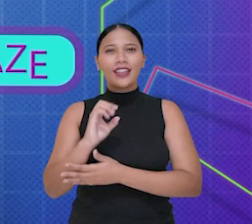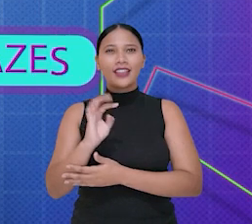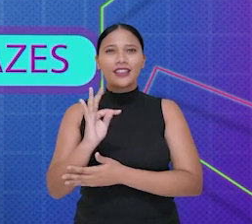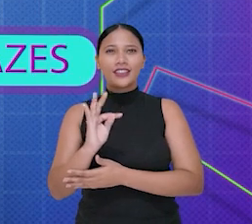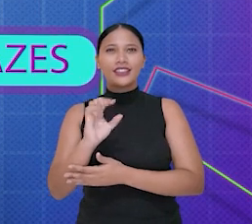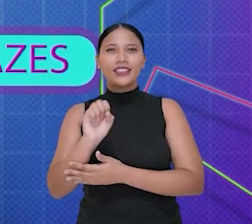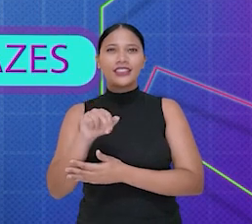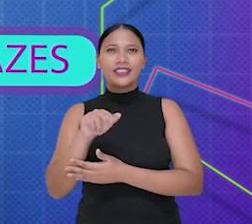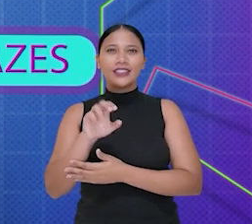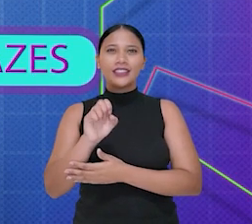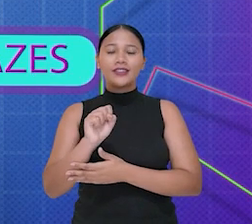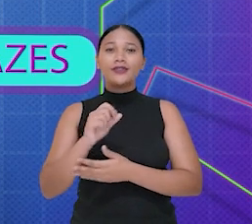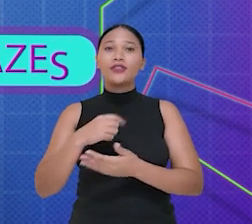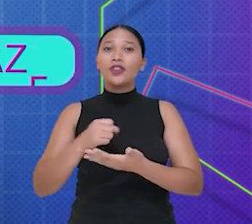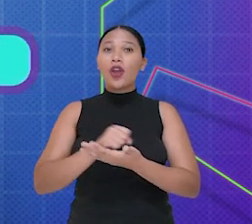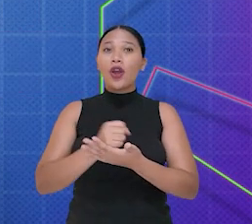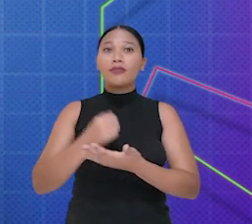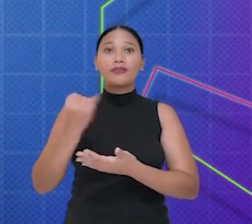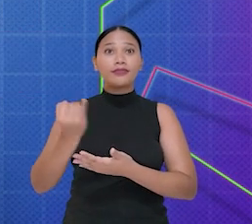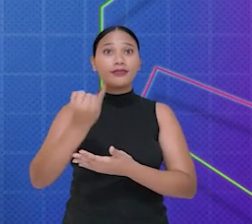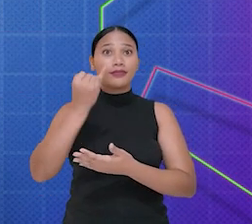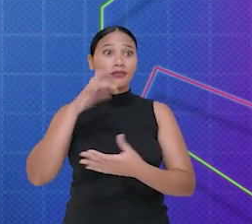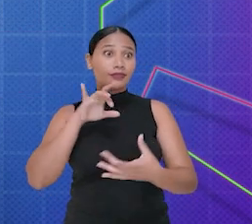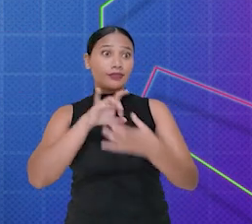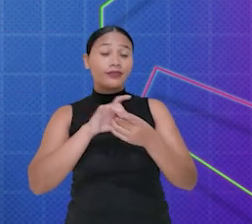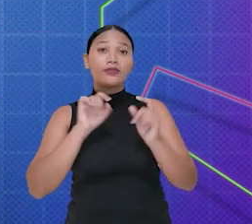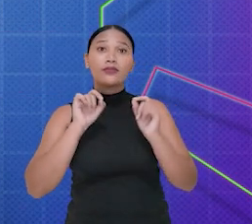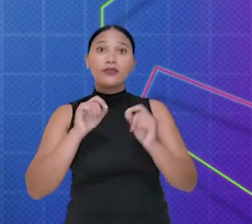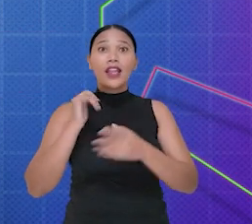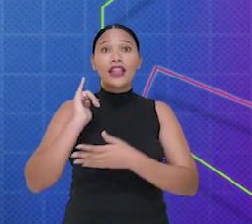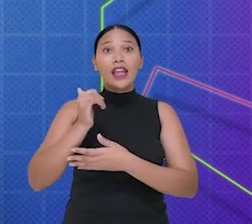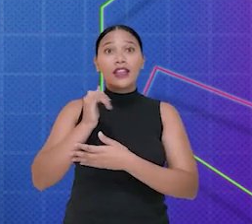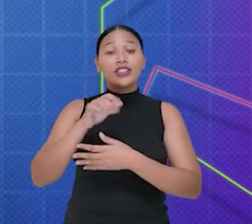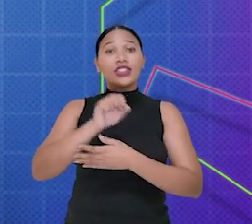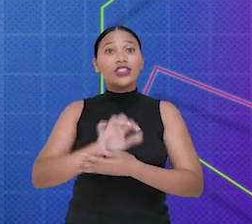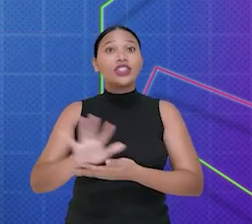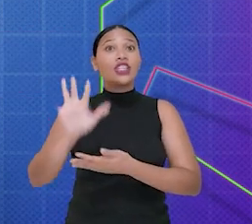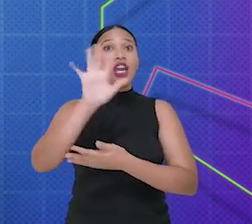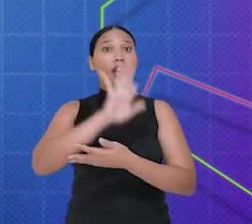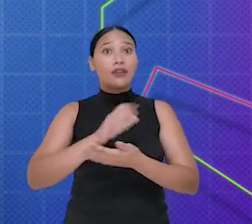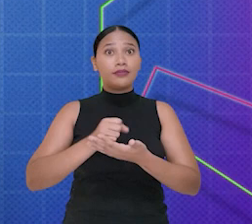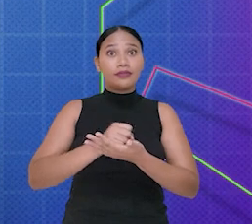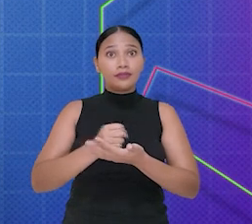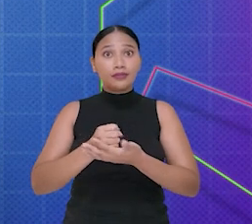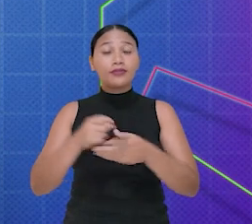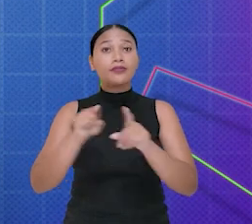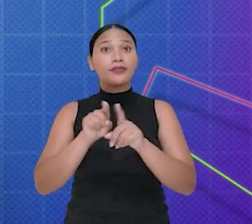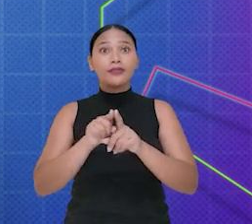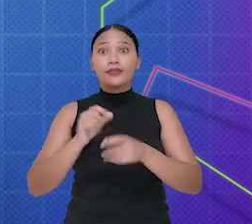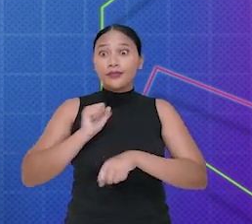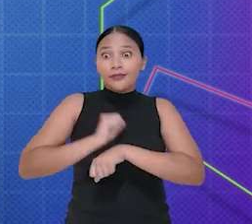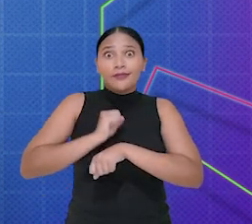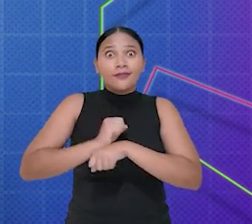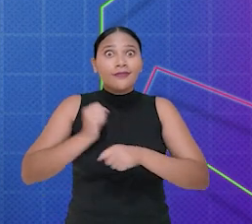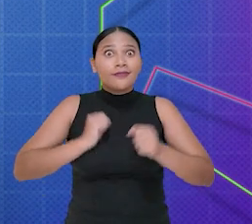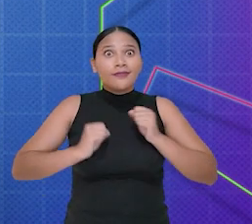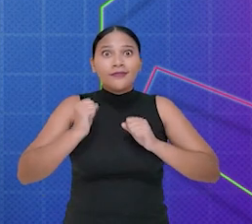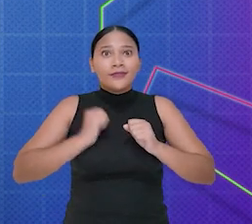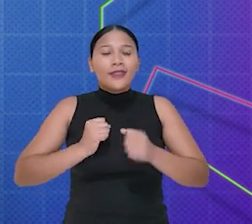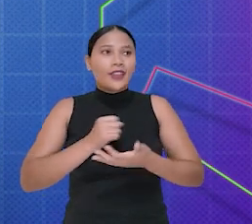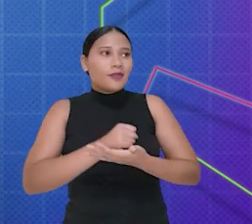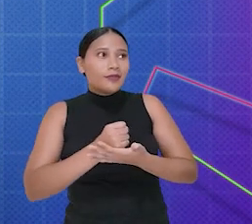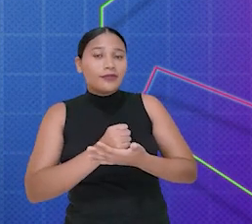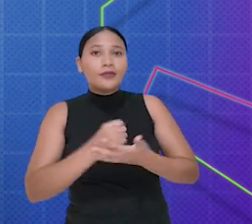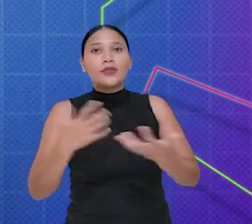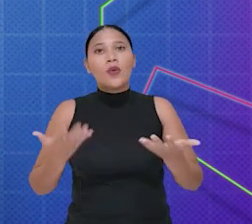criar cutscenes eficazes em jogos, é importante levar em consideração a narrativa geral do jogo, as expectativas dos jogadores e